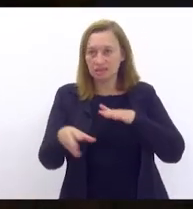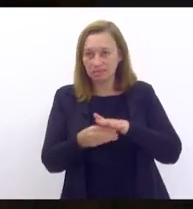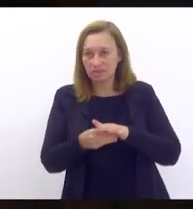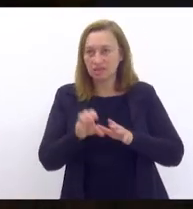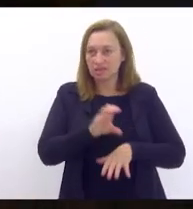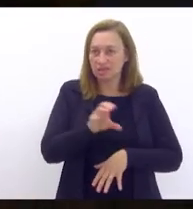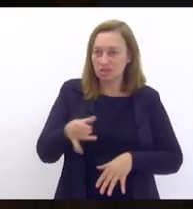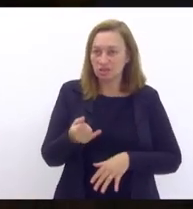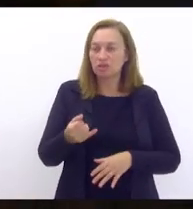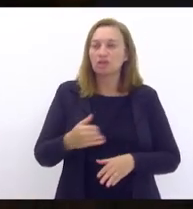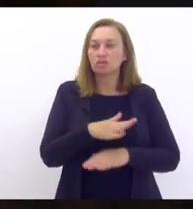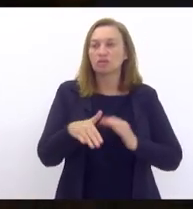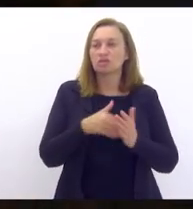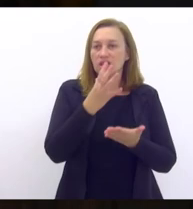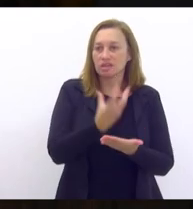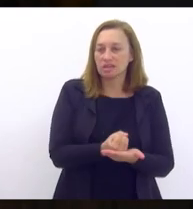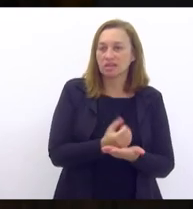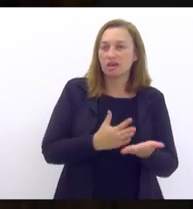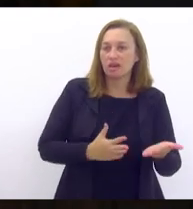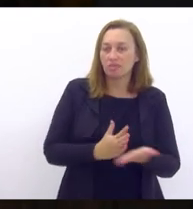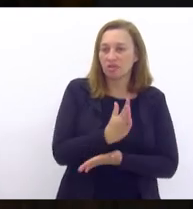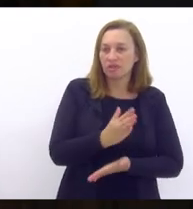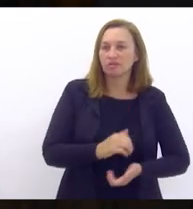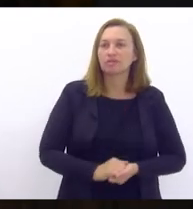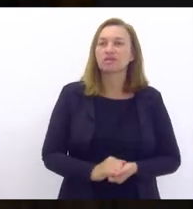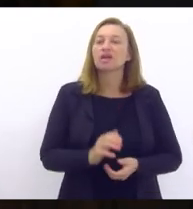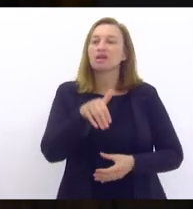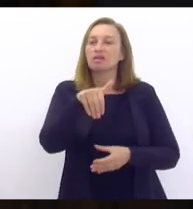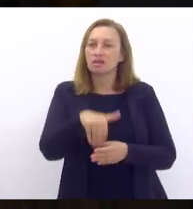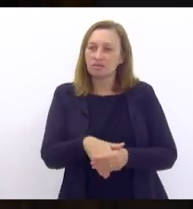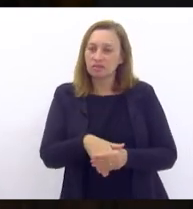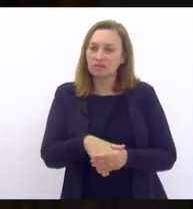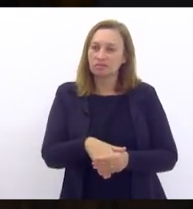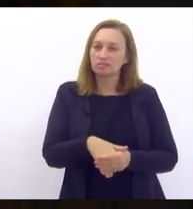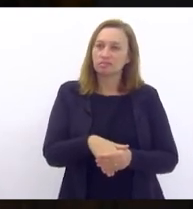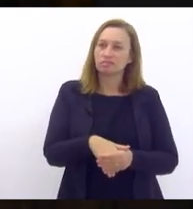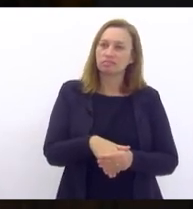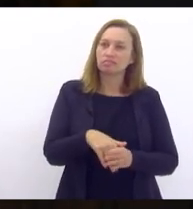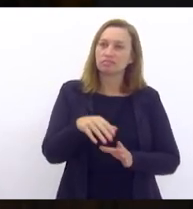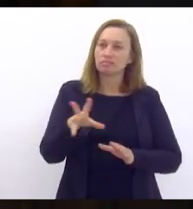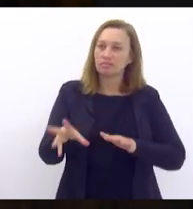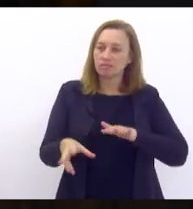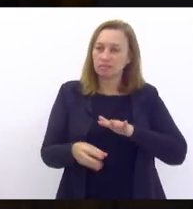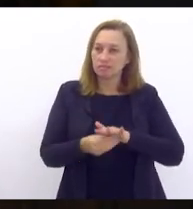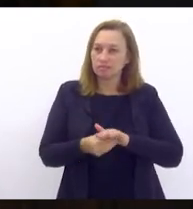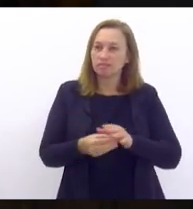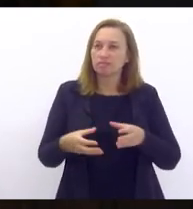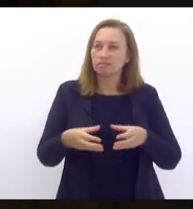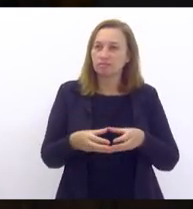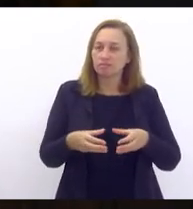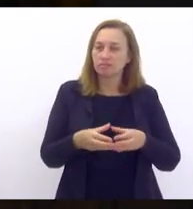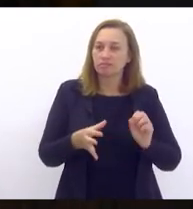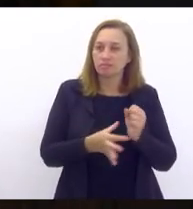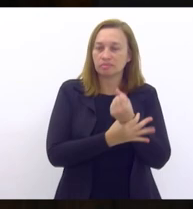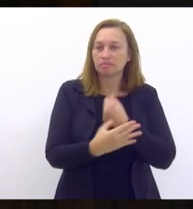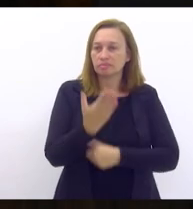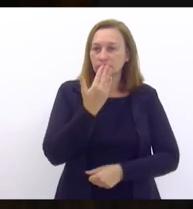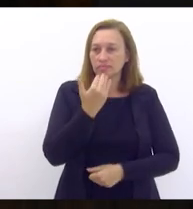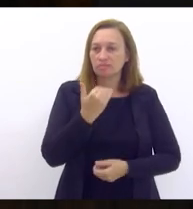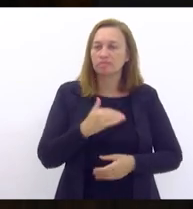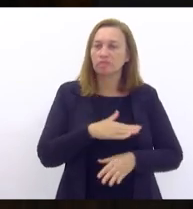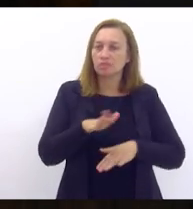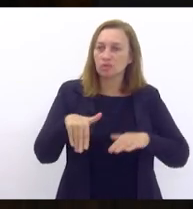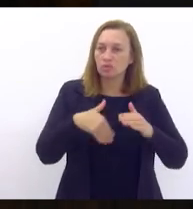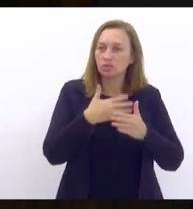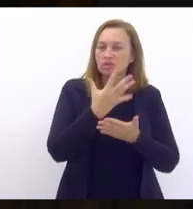CCJ. Senhores que aprovam, como estão, aprovado. Em votação, a emenda da Comissão de Segurança Alimentar. Senhores